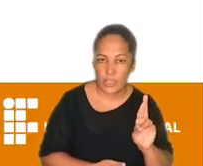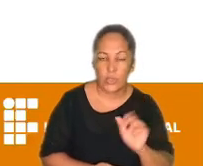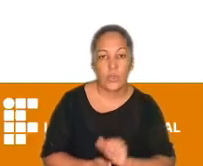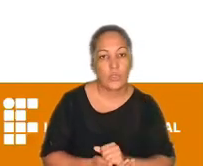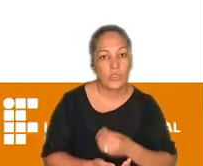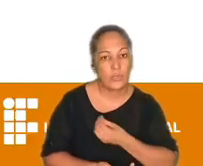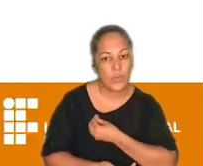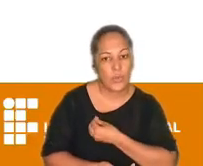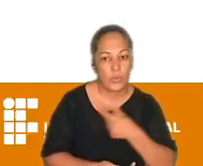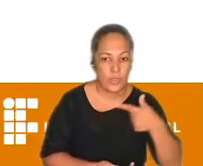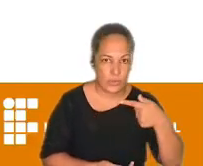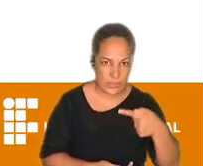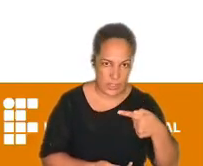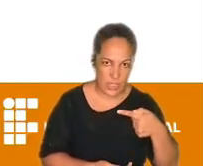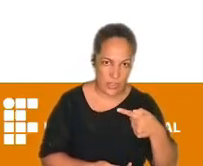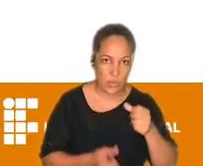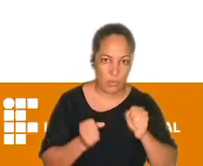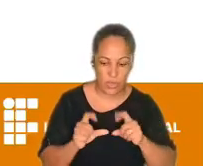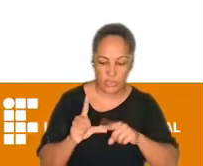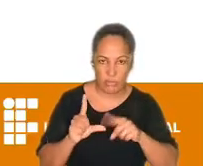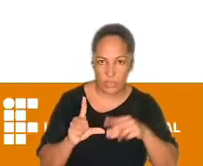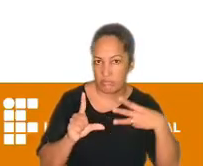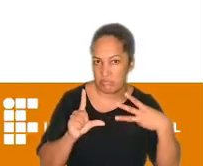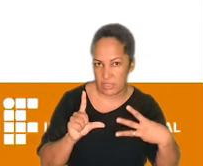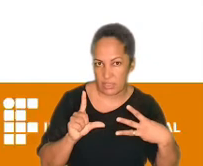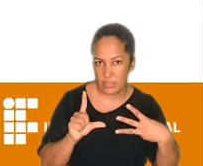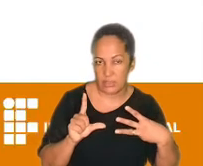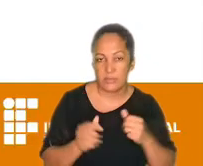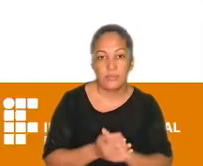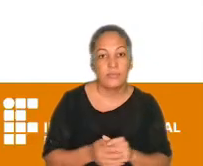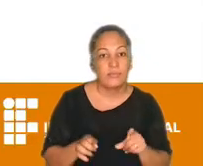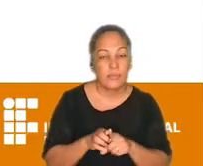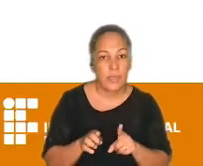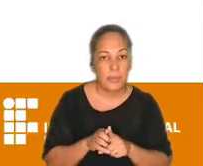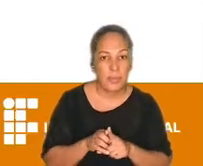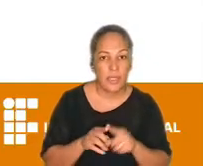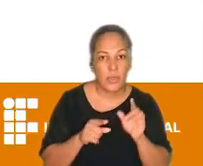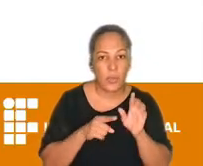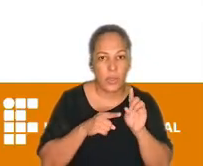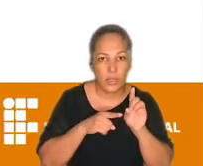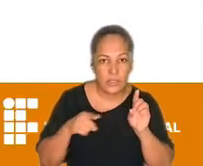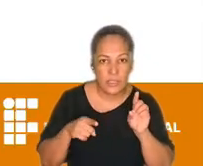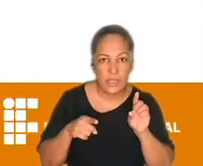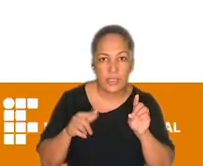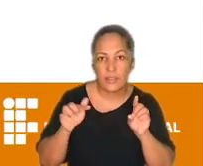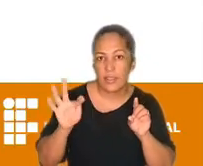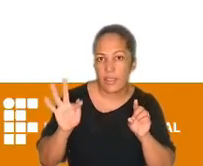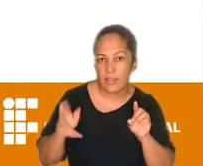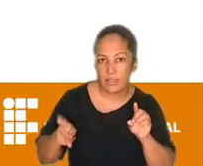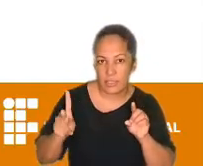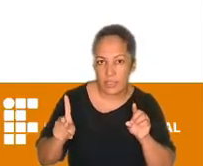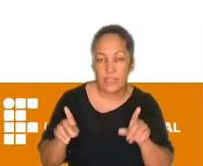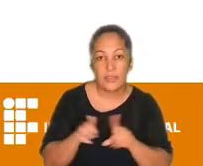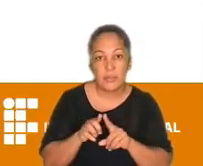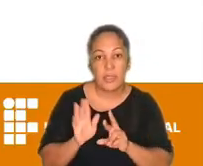a gente coloca 3 letrinhas, tá bom? E aqui, underline, FK, por fim, que é para dizer que